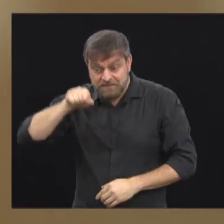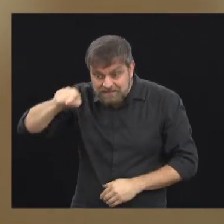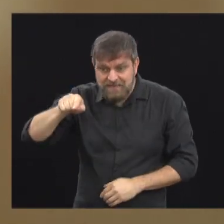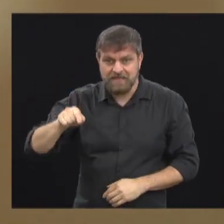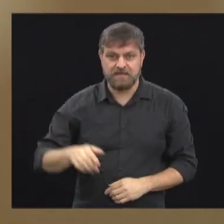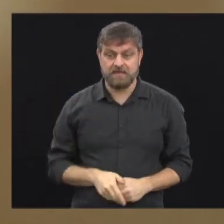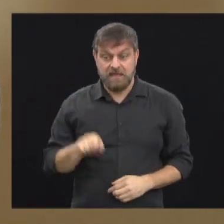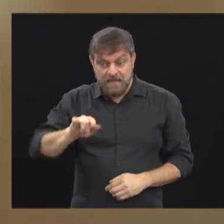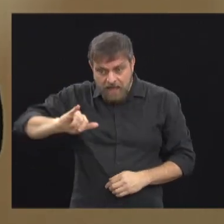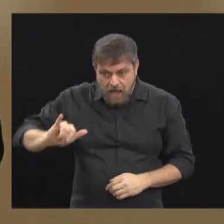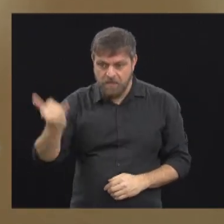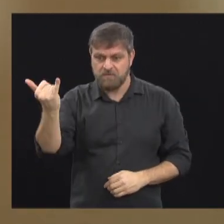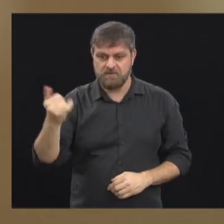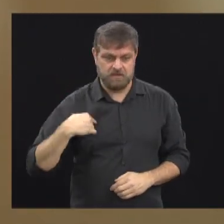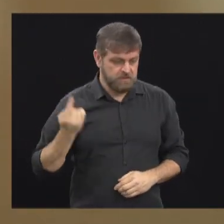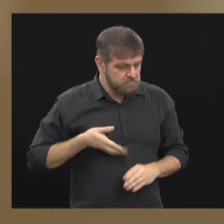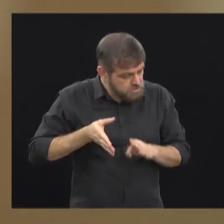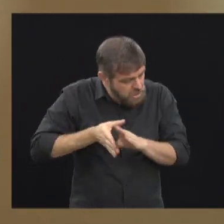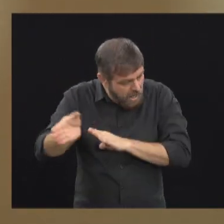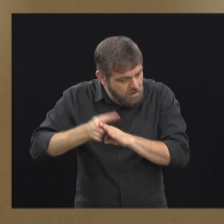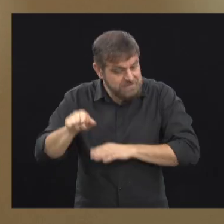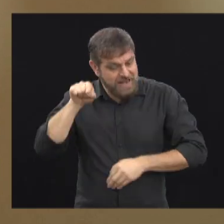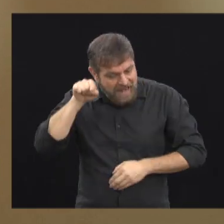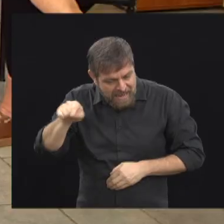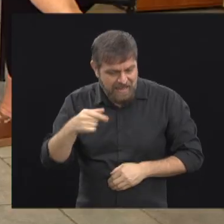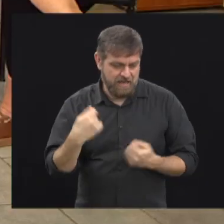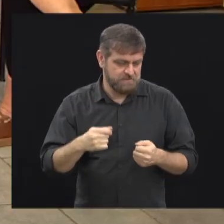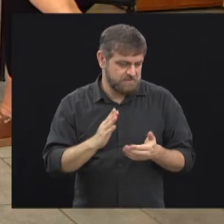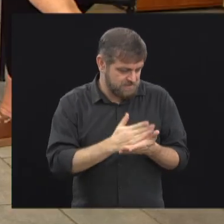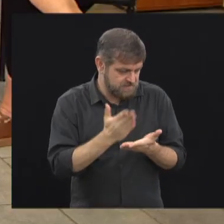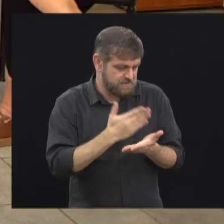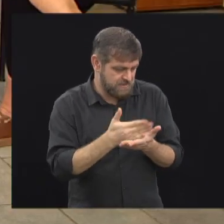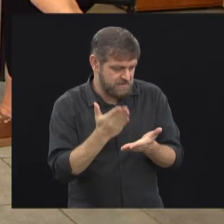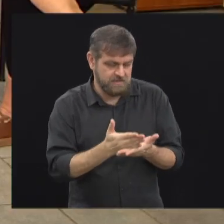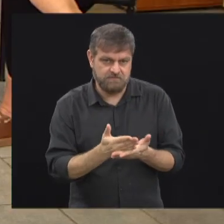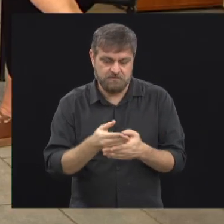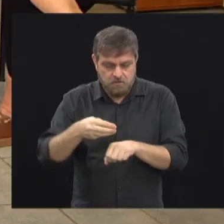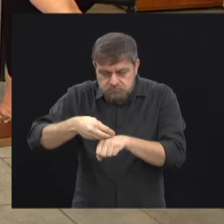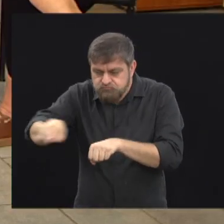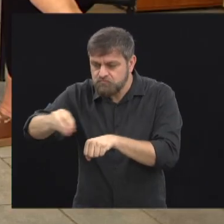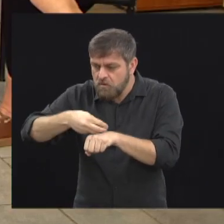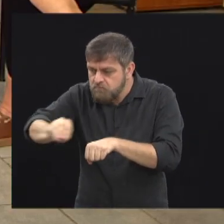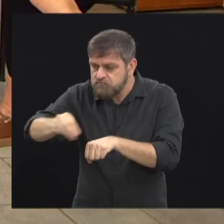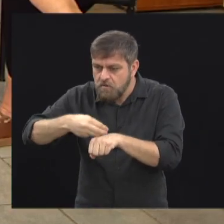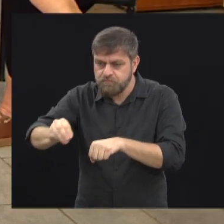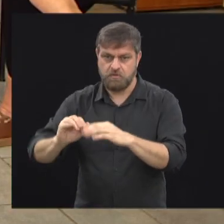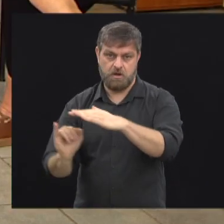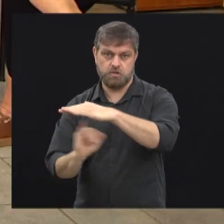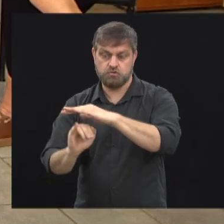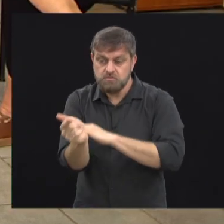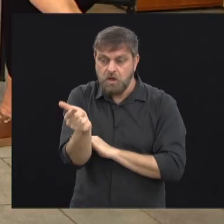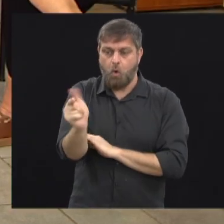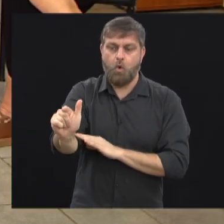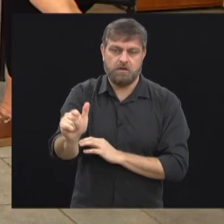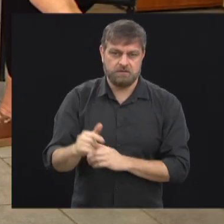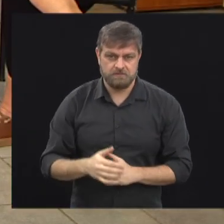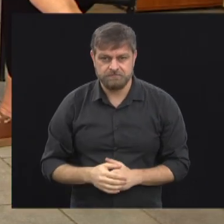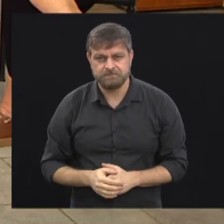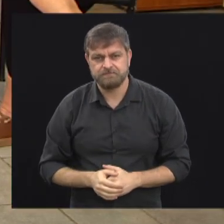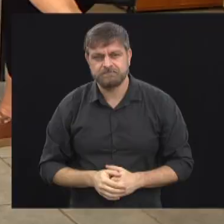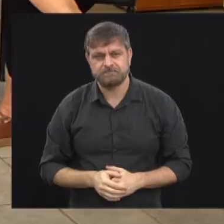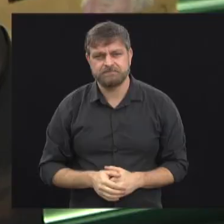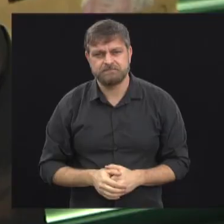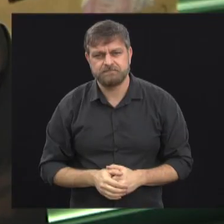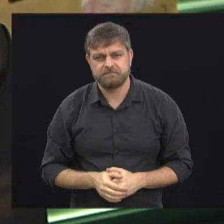biblioteca e se beneficiaria. Então, a gente também faz isso, esse trabalho de destinar para outra pessoa, caso seja necessário. Sim.